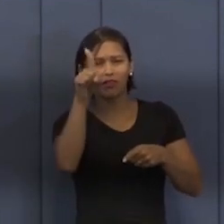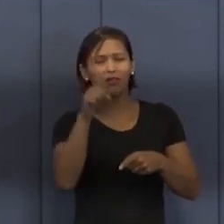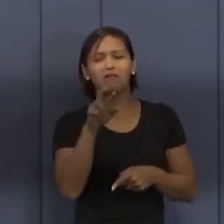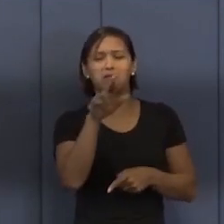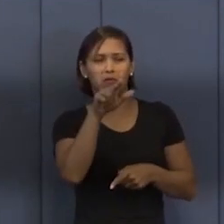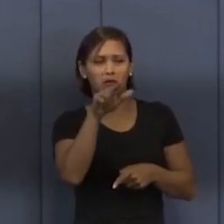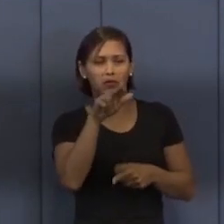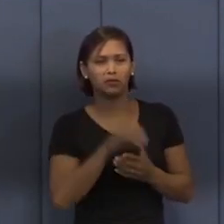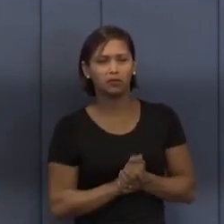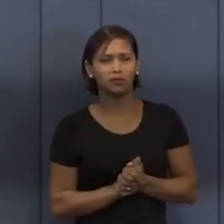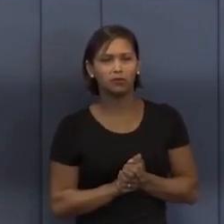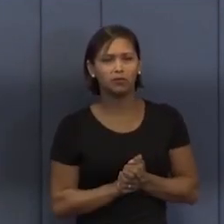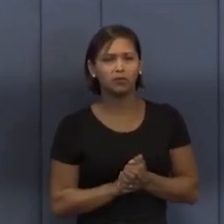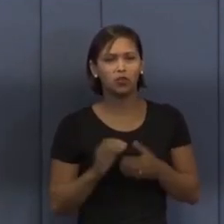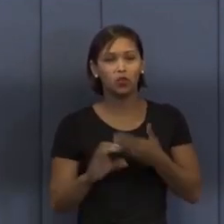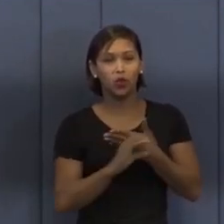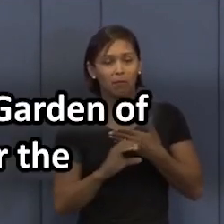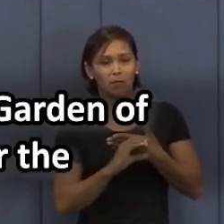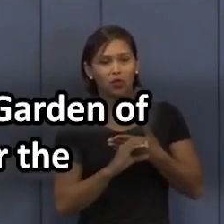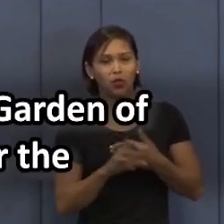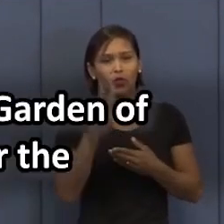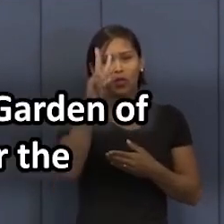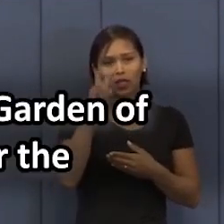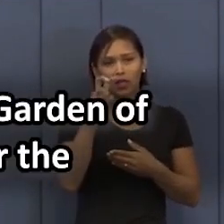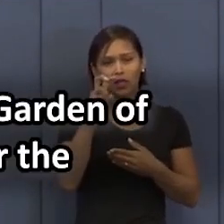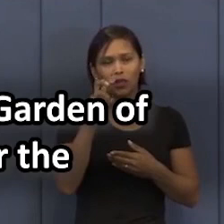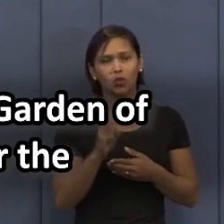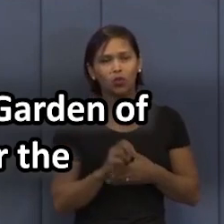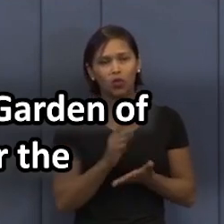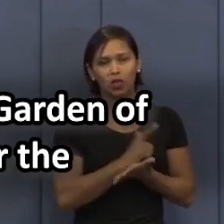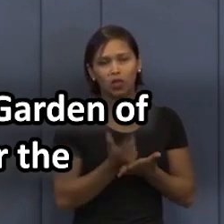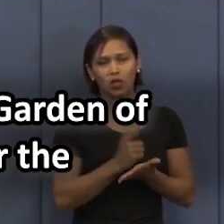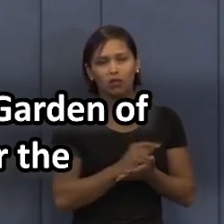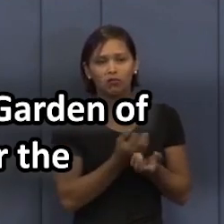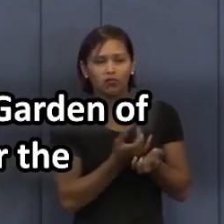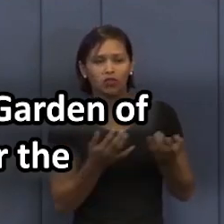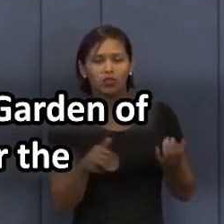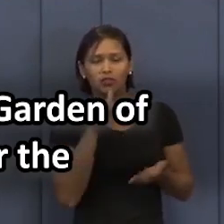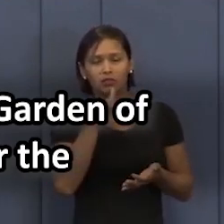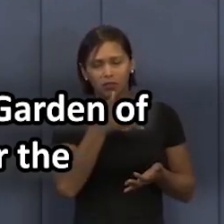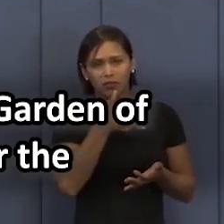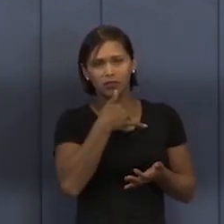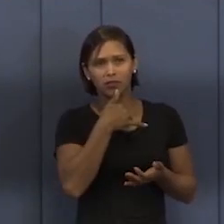coisa. É a mesma coisa, ele está falando a mesma coisa. O que está no capítulo 5, ou na parte 5 do Jardim